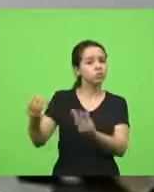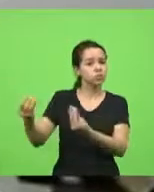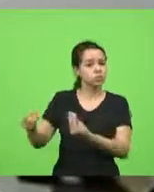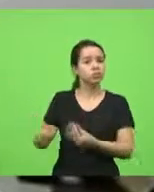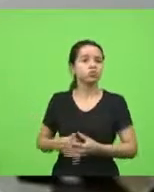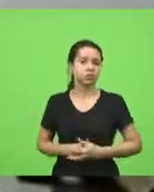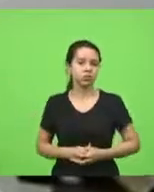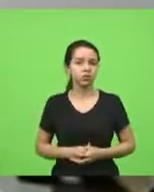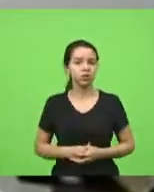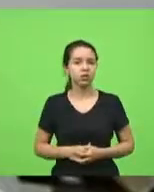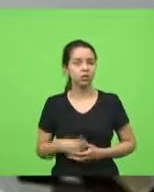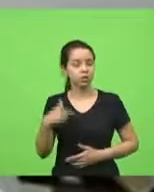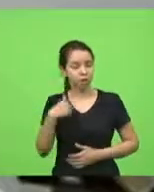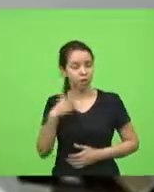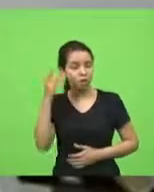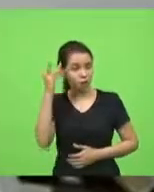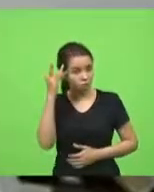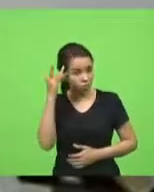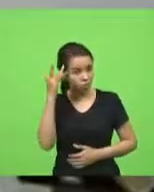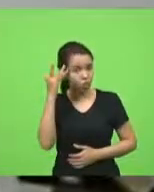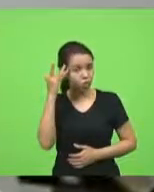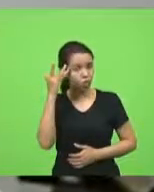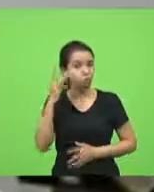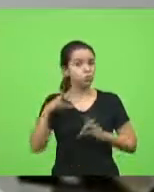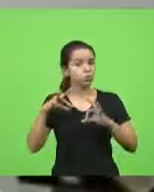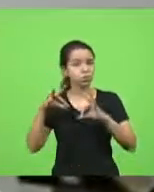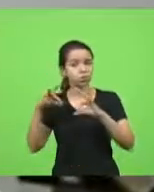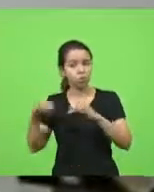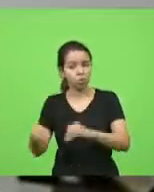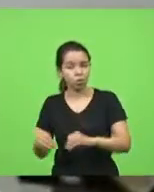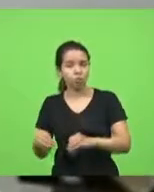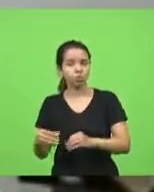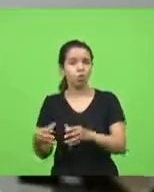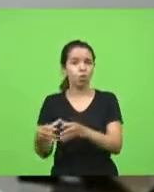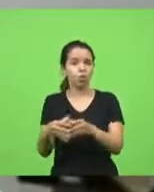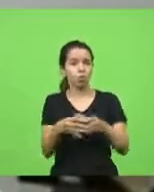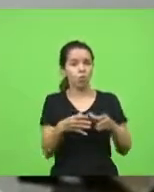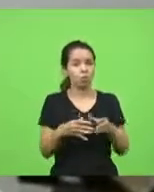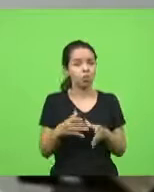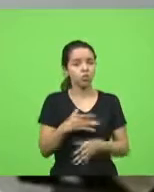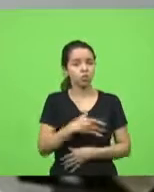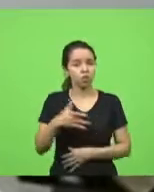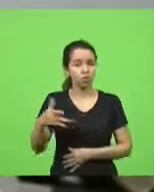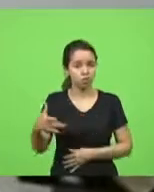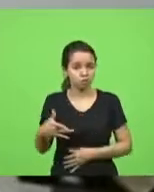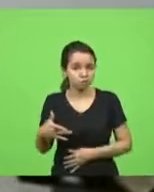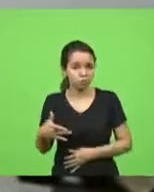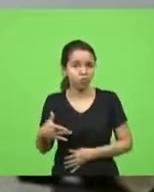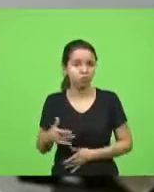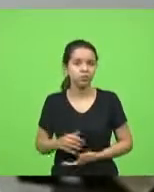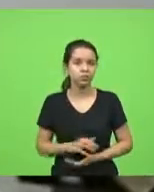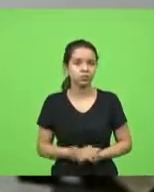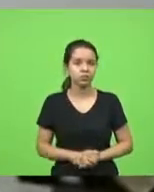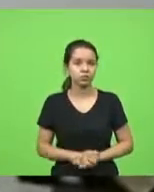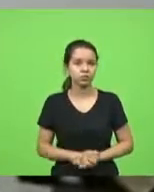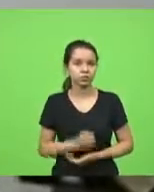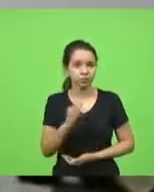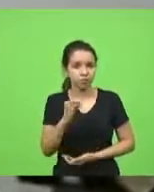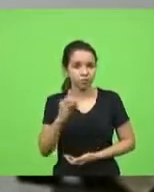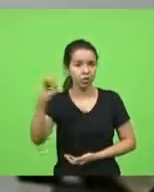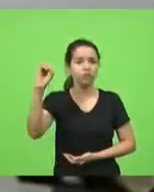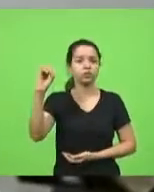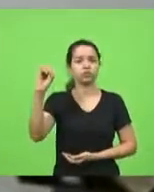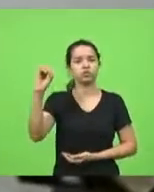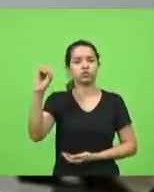eu considero todas as equipes de saúde como ótimas, como